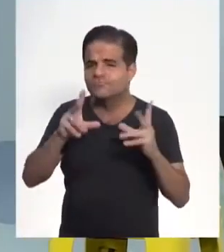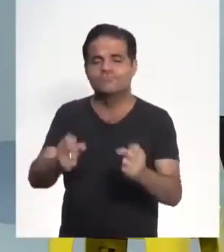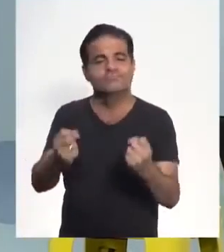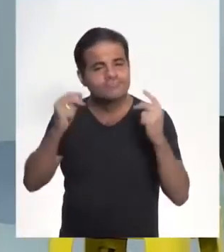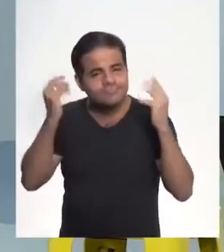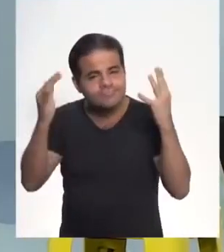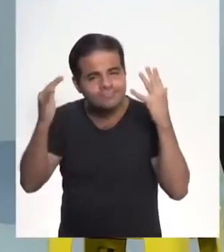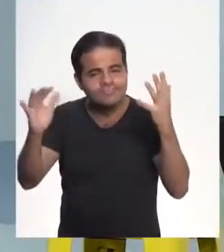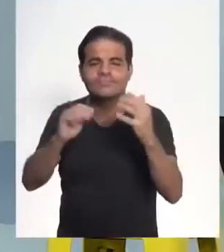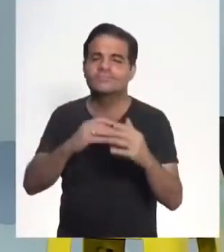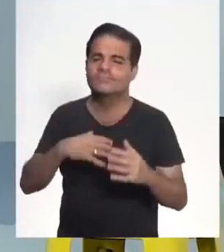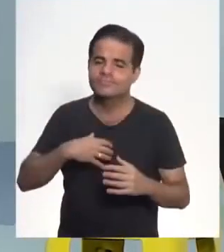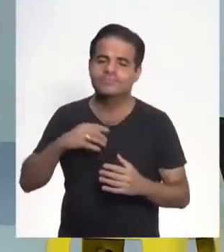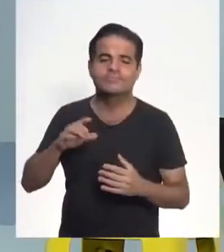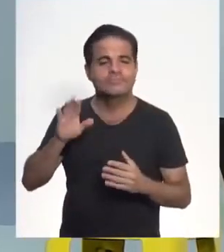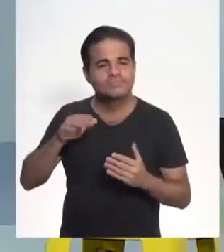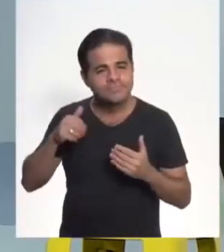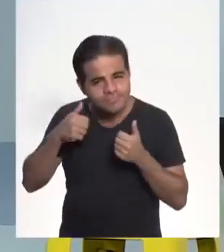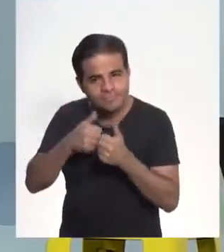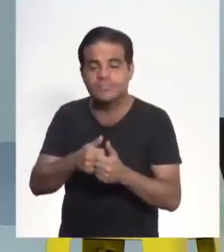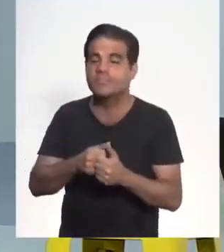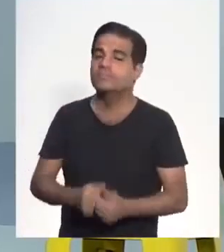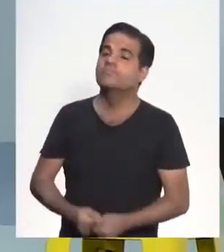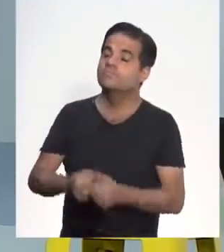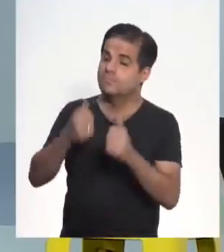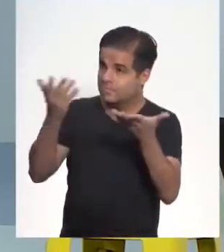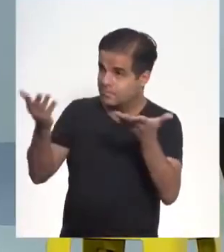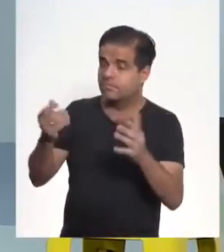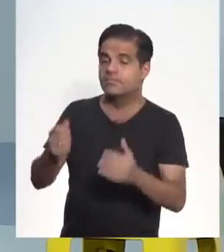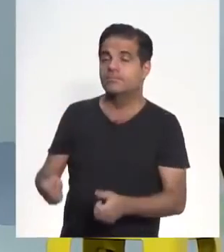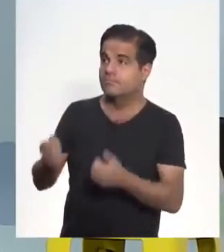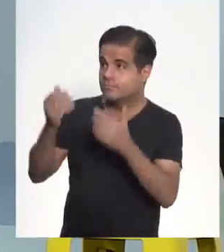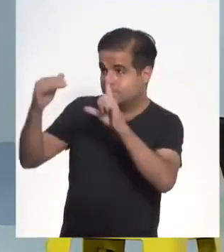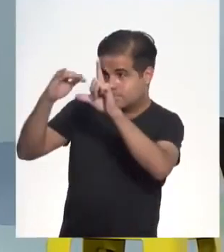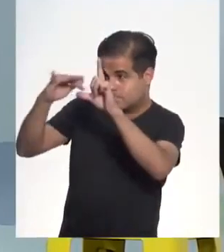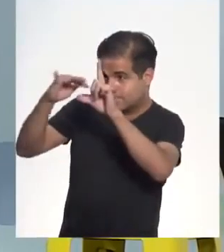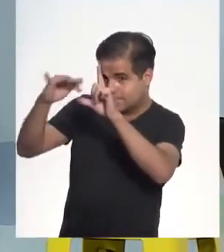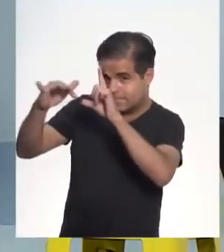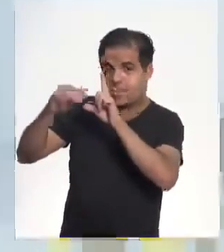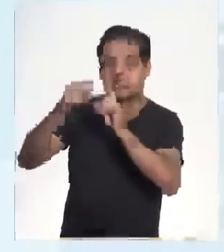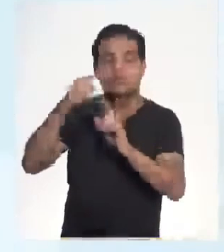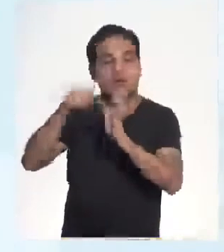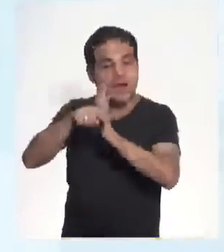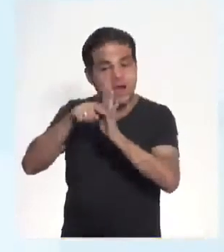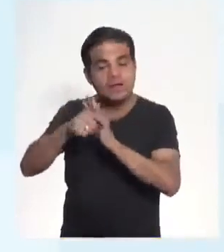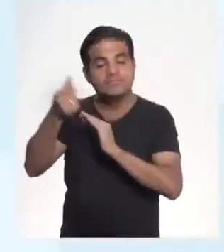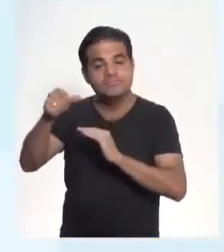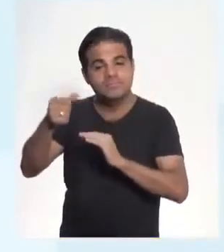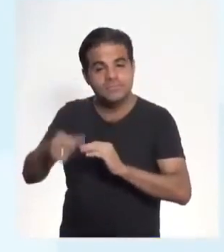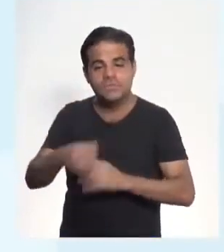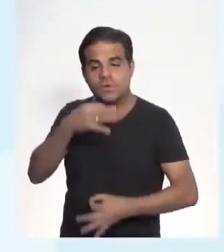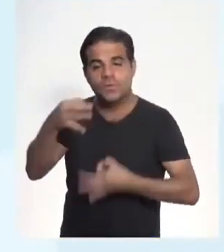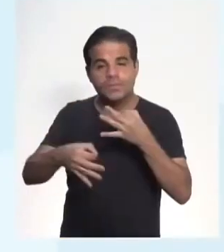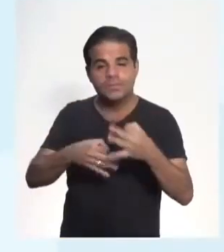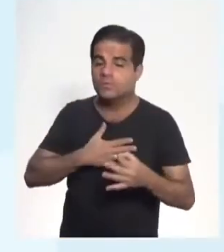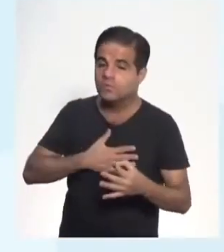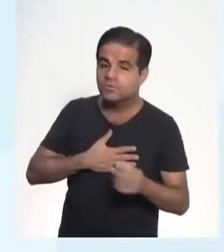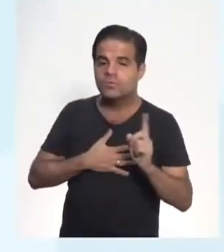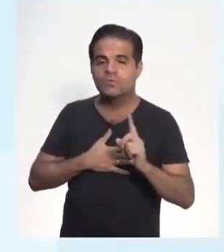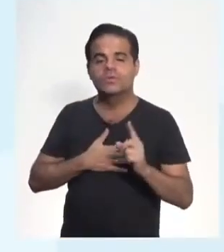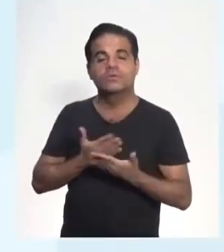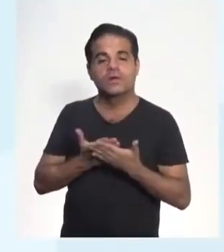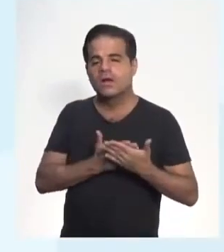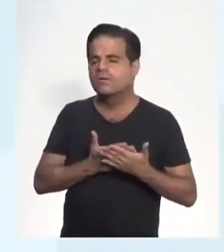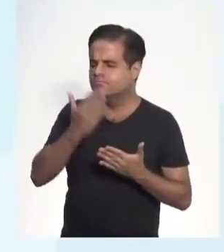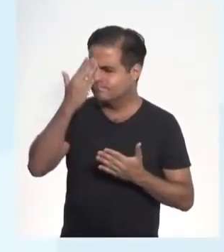nos acompanham de uma maneira geral. Vai aparecer o nosso QR Code aí para vocês fazerem aquela análise, mandar aqueles comentários. Ale, obrigado.